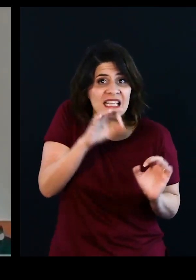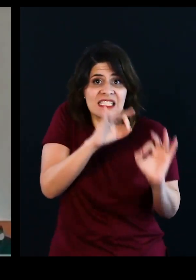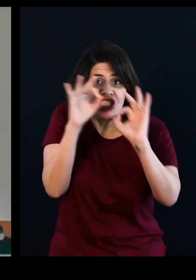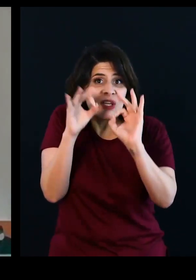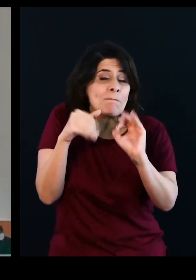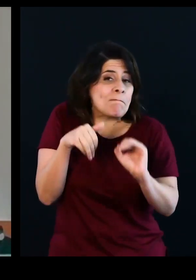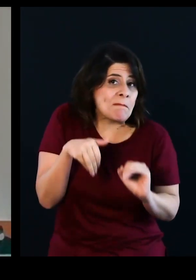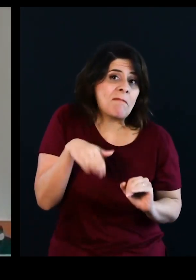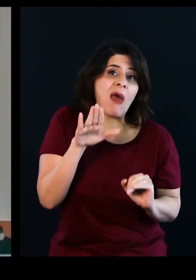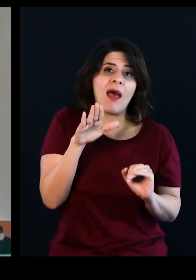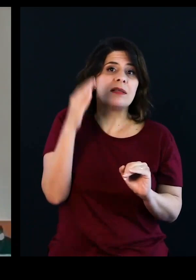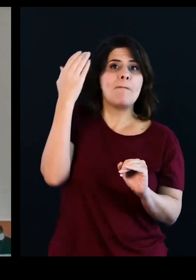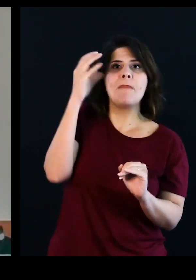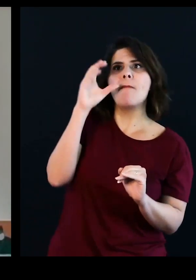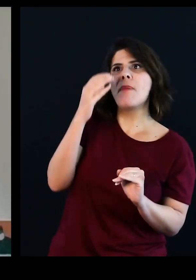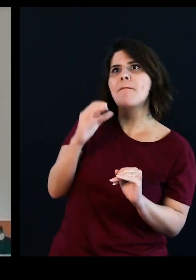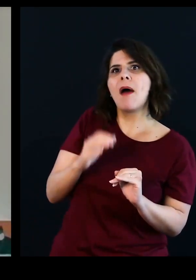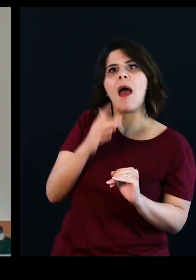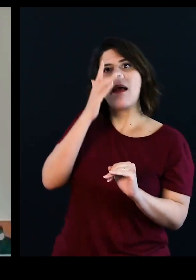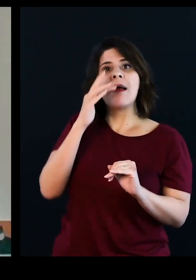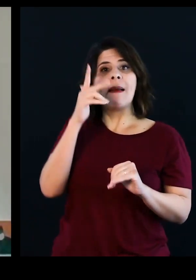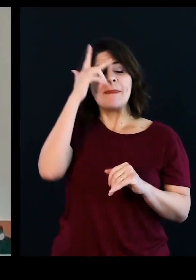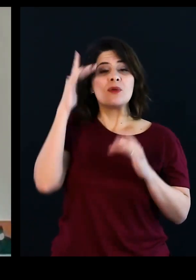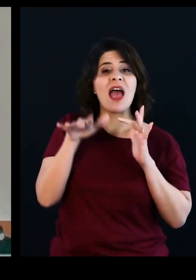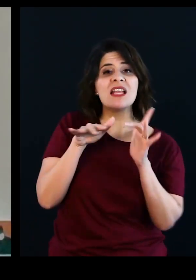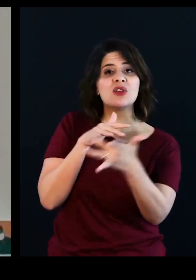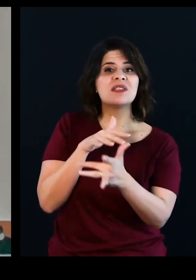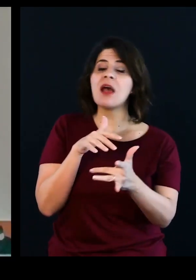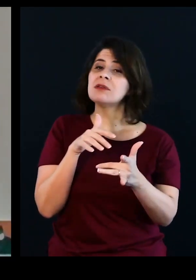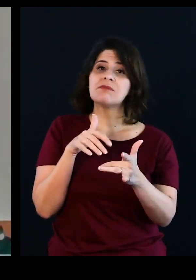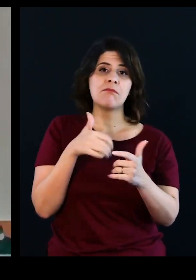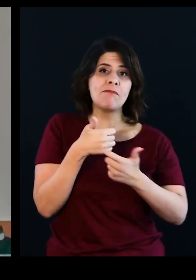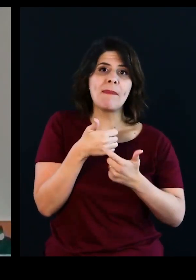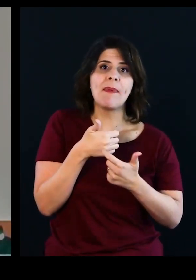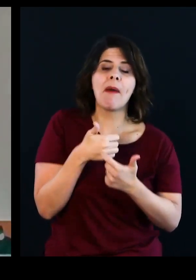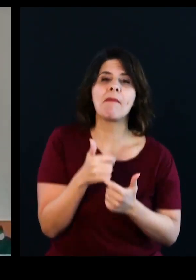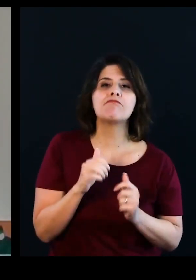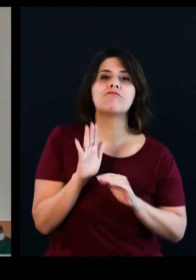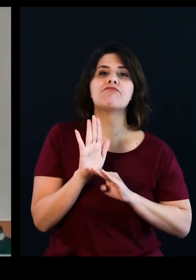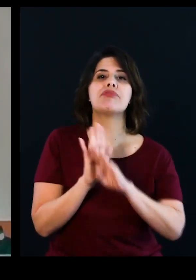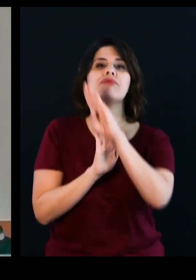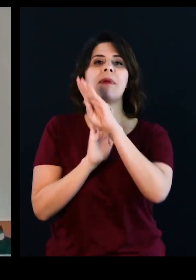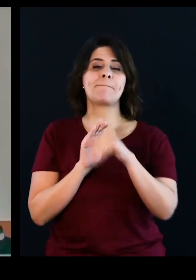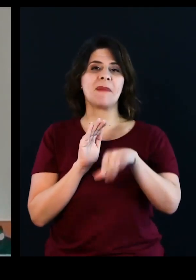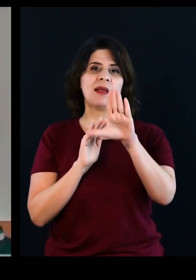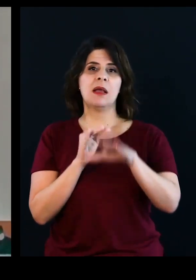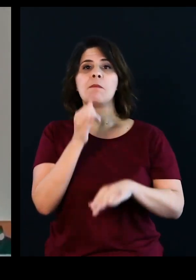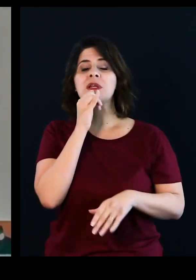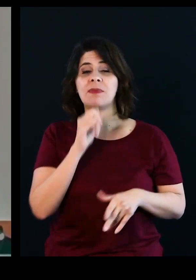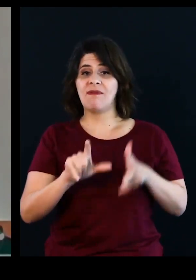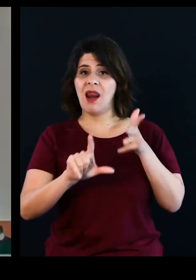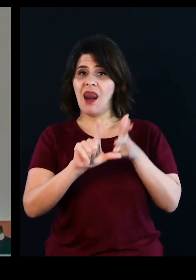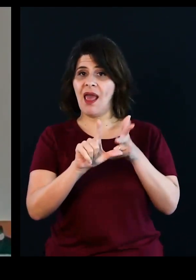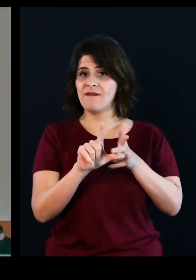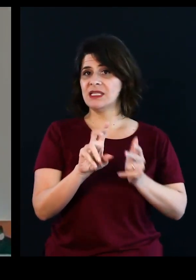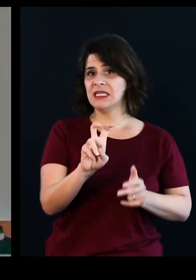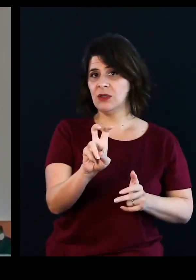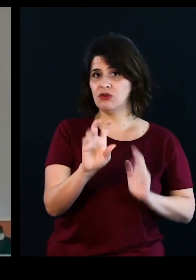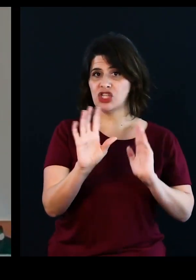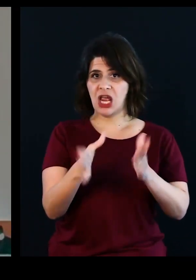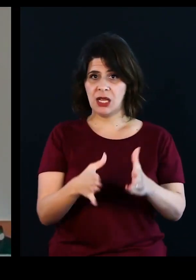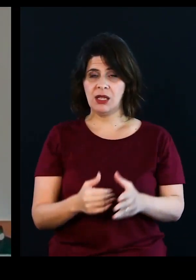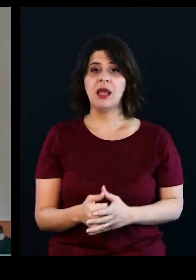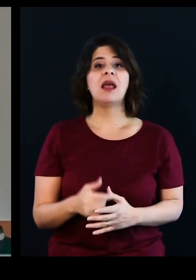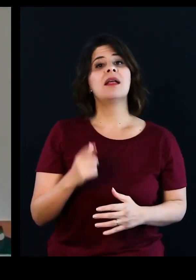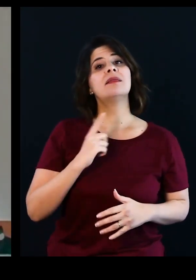canais digitais subiu. Para vocês terem uma ideia, nas 5 lives que nós fizemos até agora,